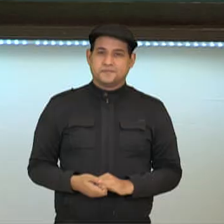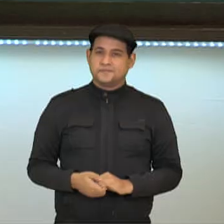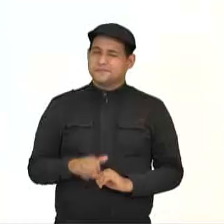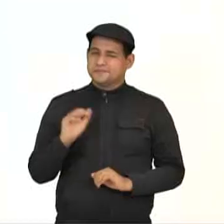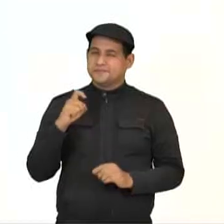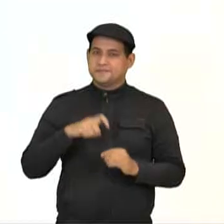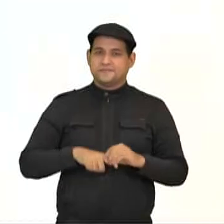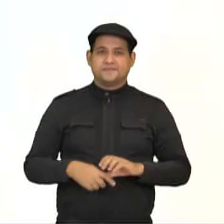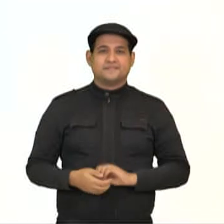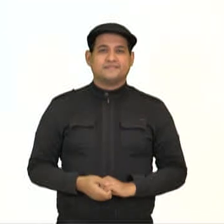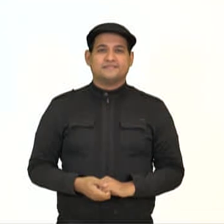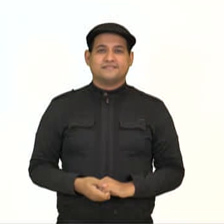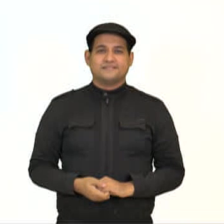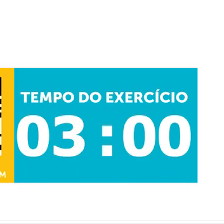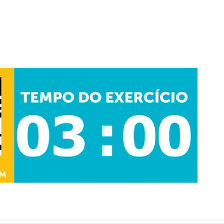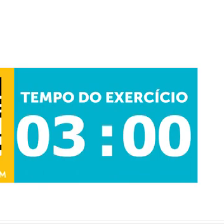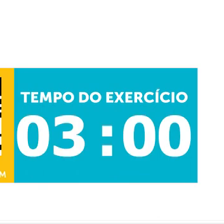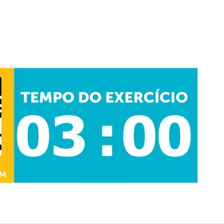Já voltamos.